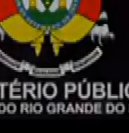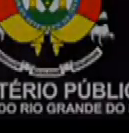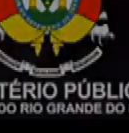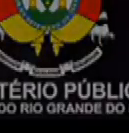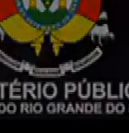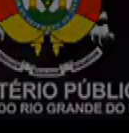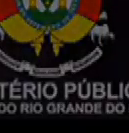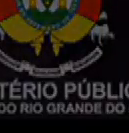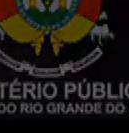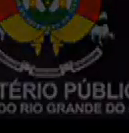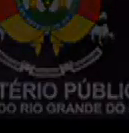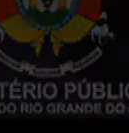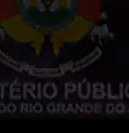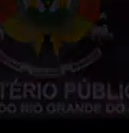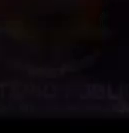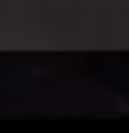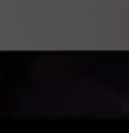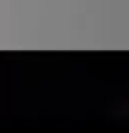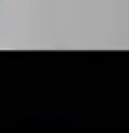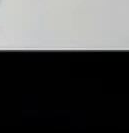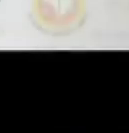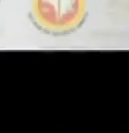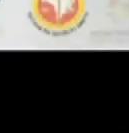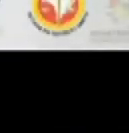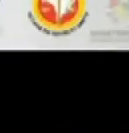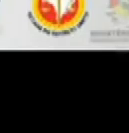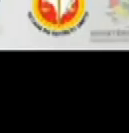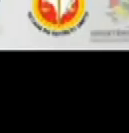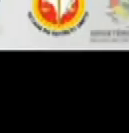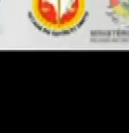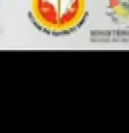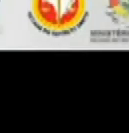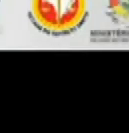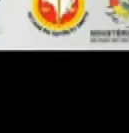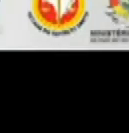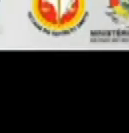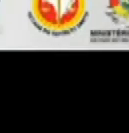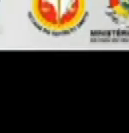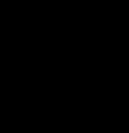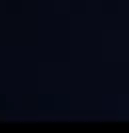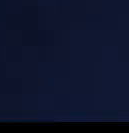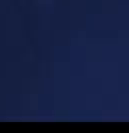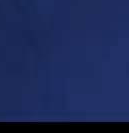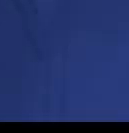você. Ligue 180. Procure a Promotoria de Justiça mais próxima.